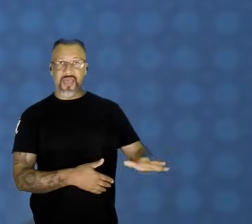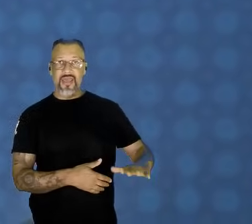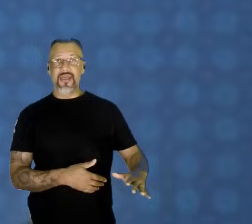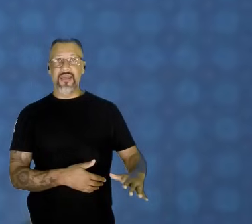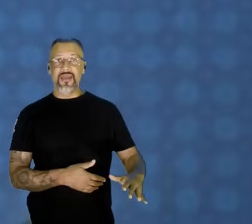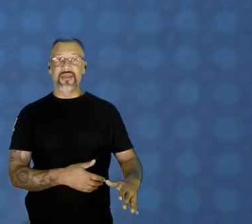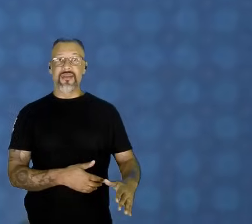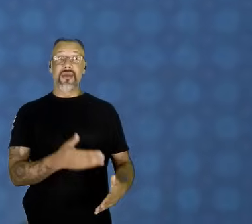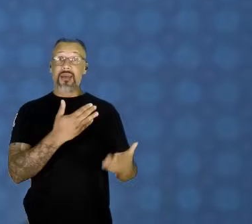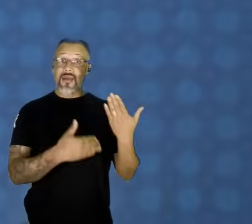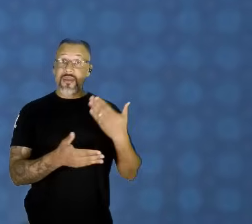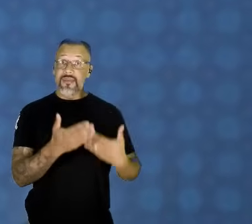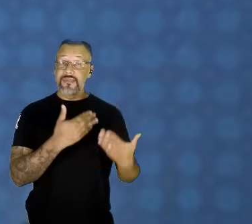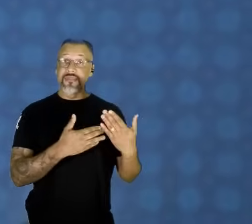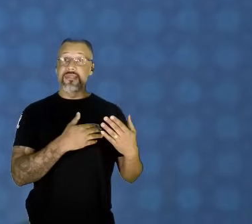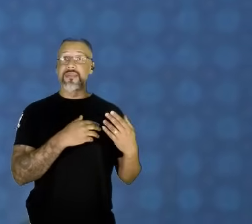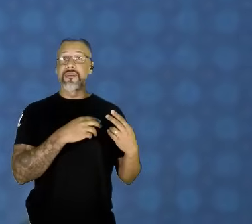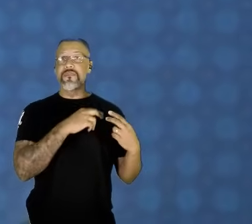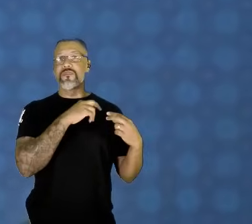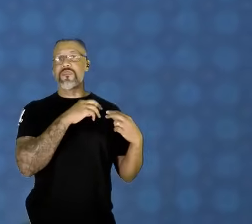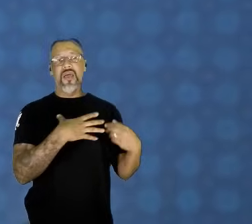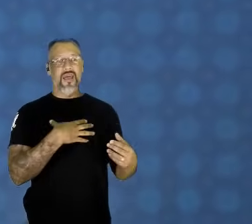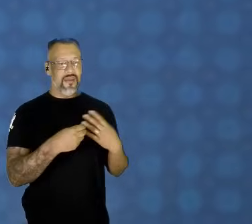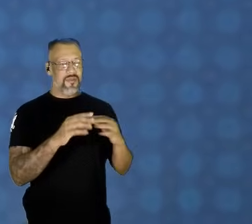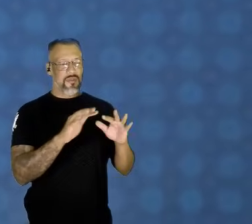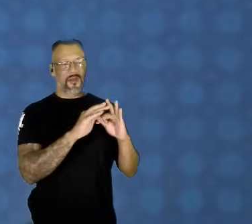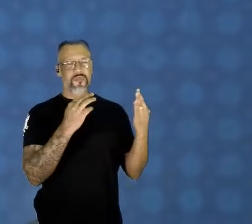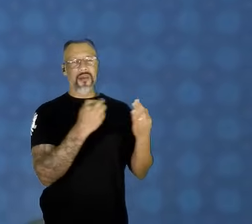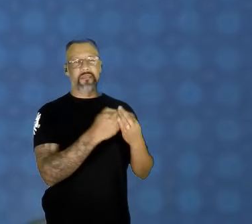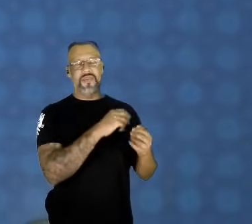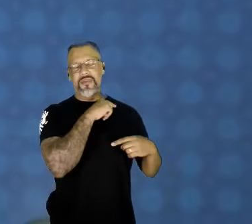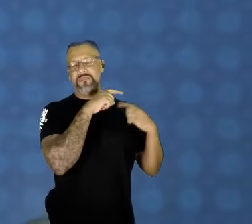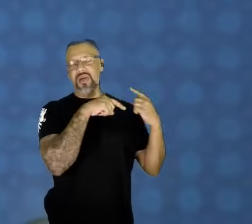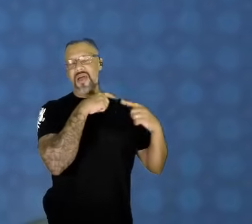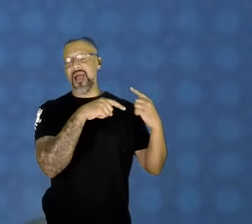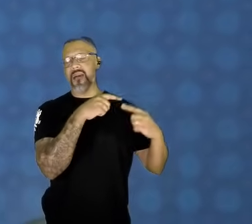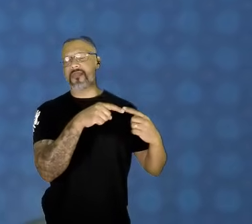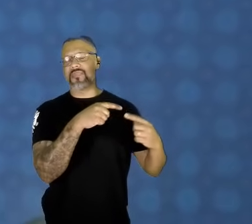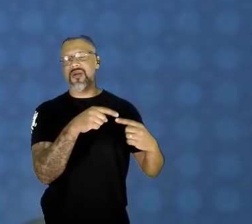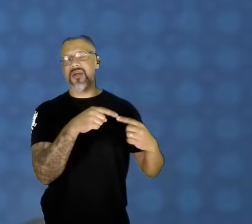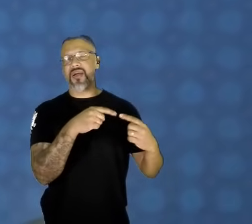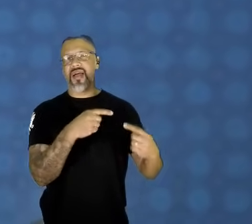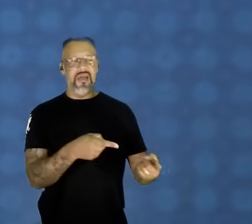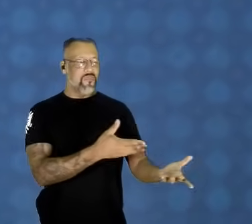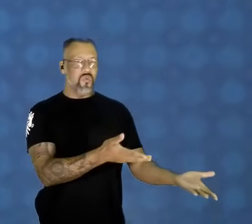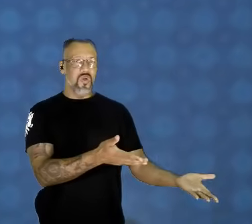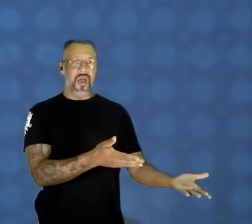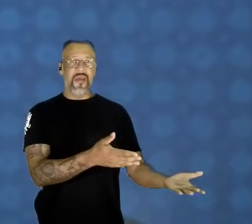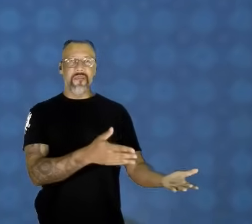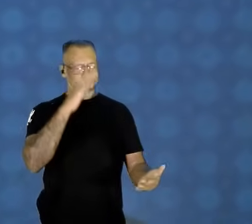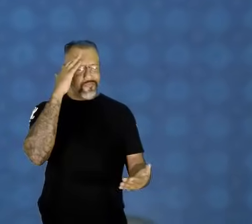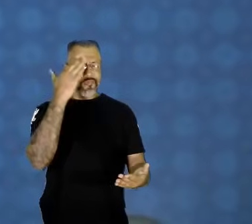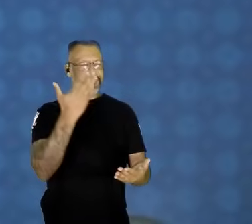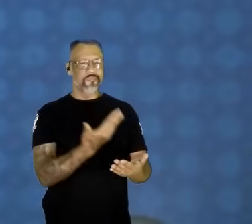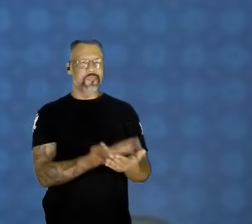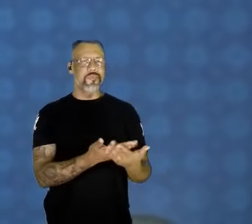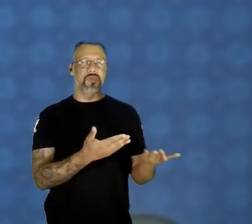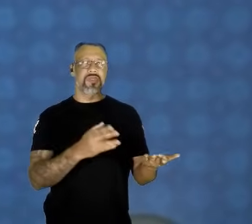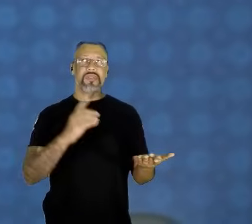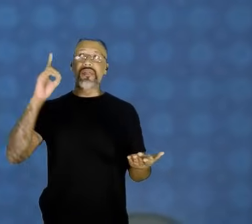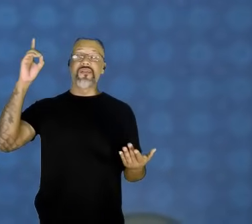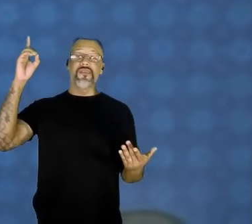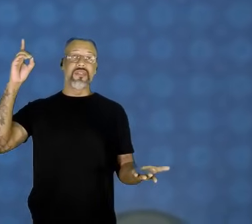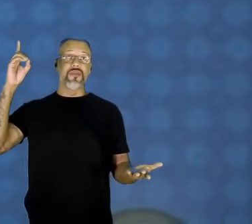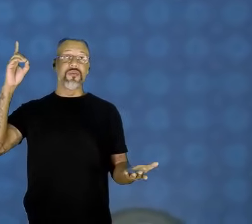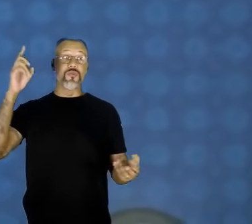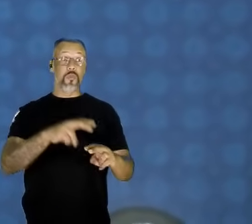herança familiar, um lugar onde se praticava o ocultismo, e não à toa a filha dela era